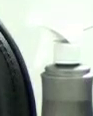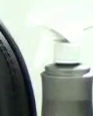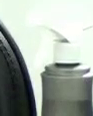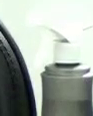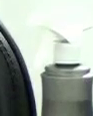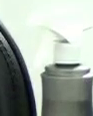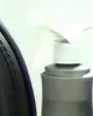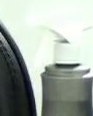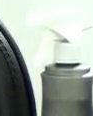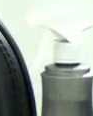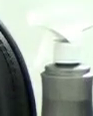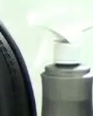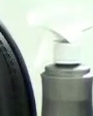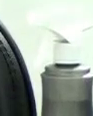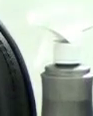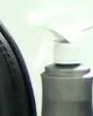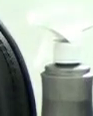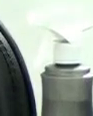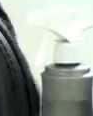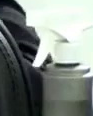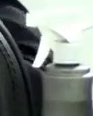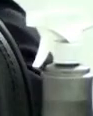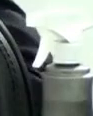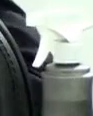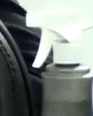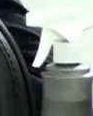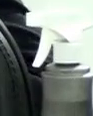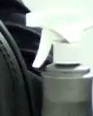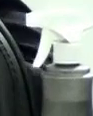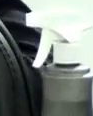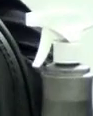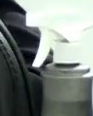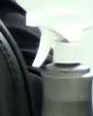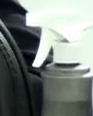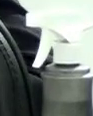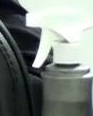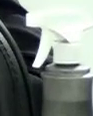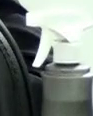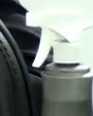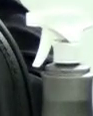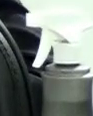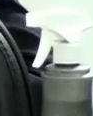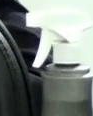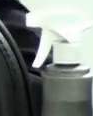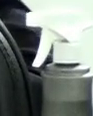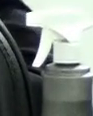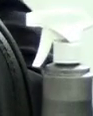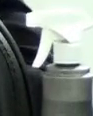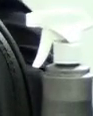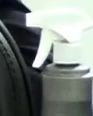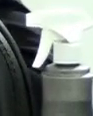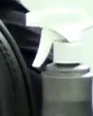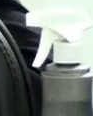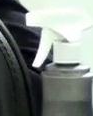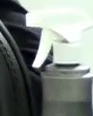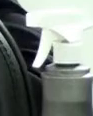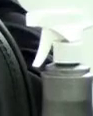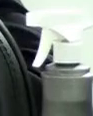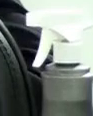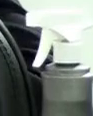Conhece de perto, dizer que além da convocação desse pessoal de reserva, das condições de trabalho, como Vossa Excelência